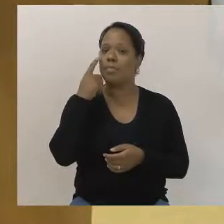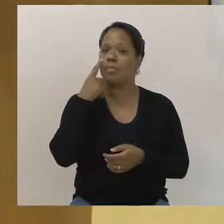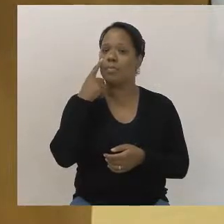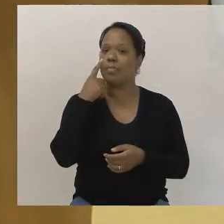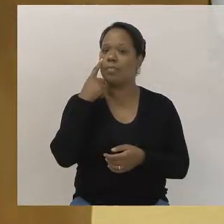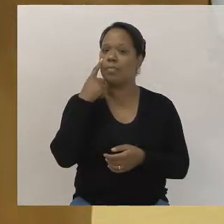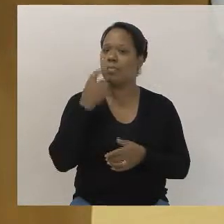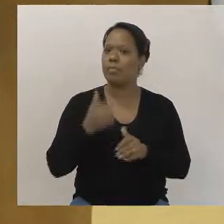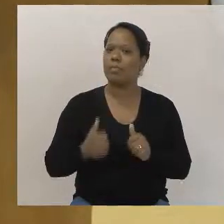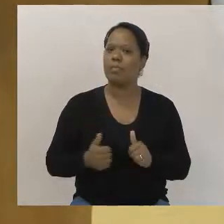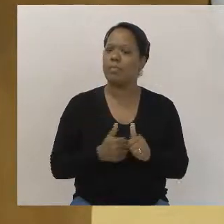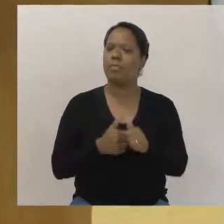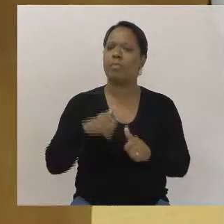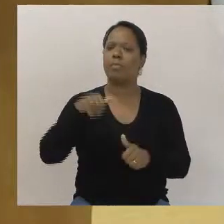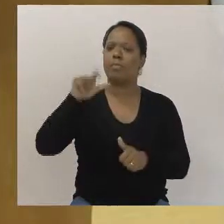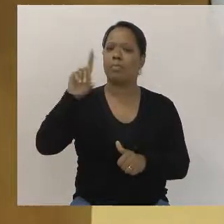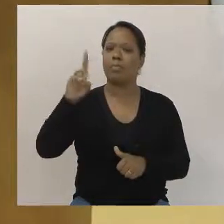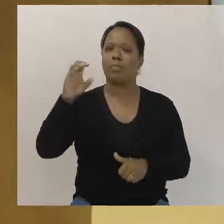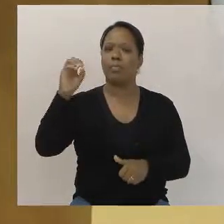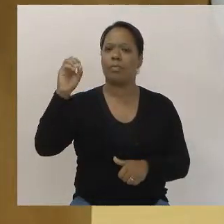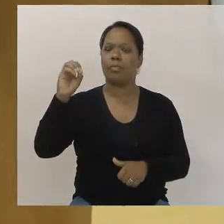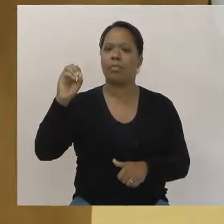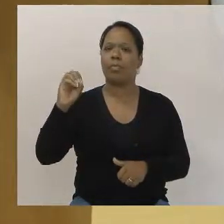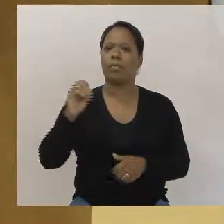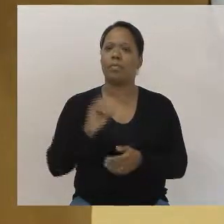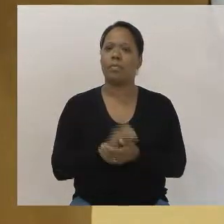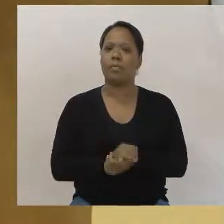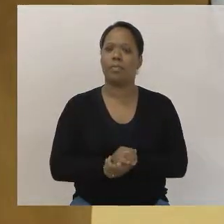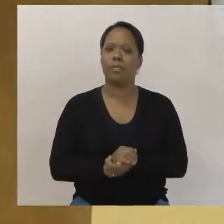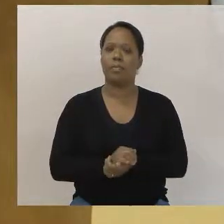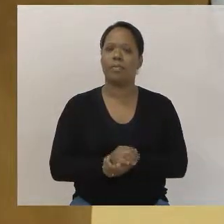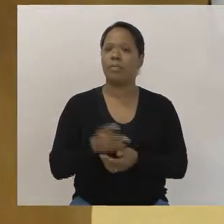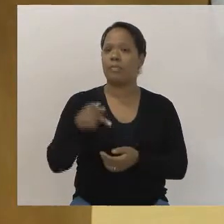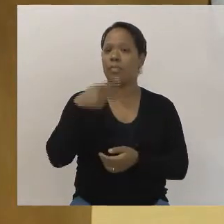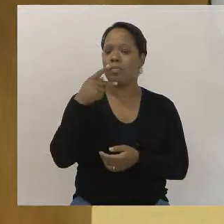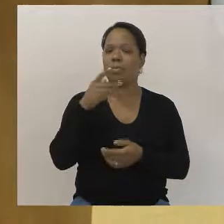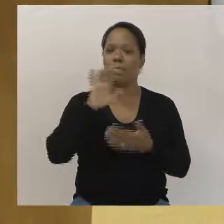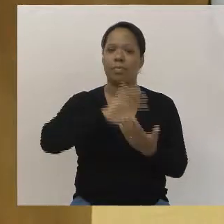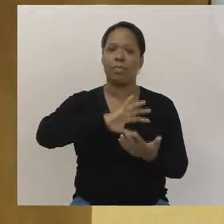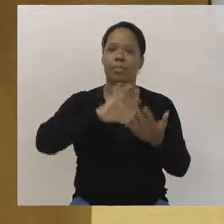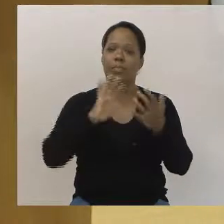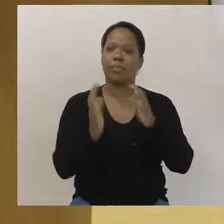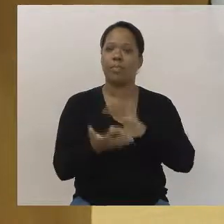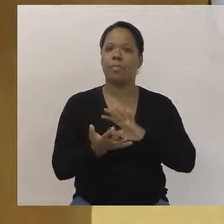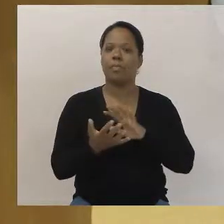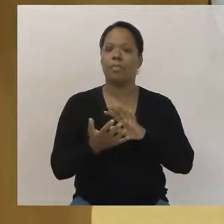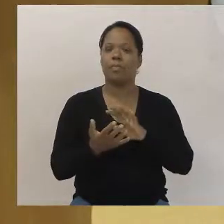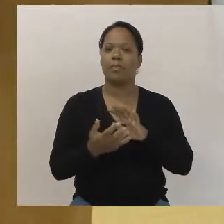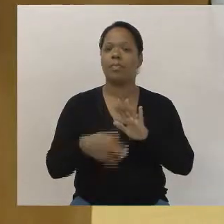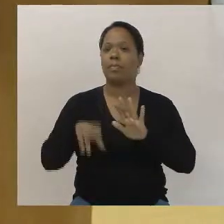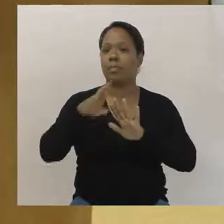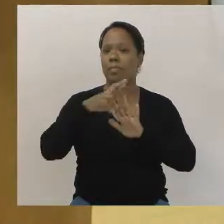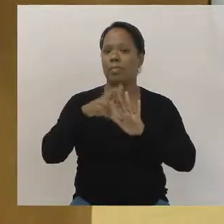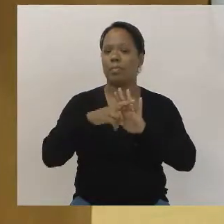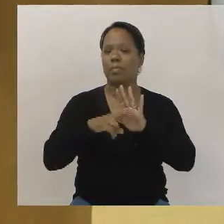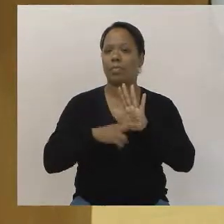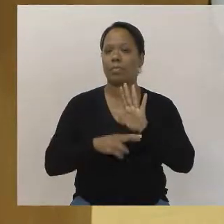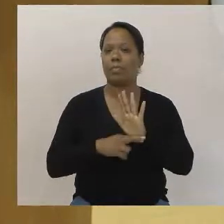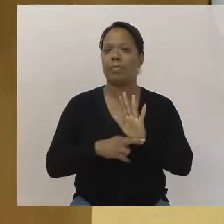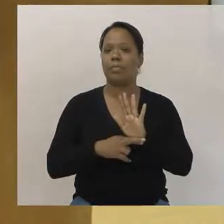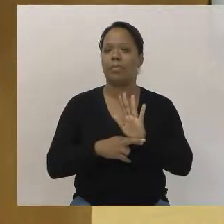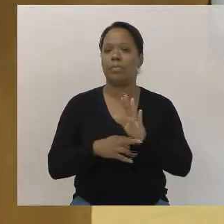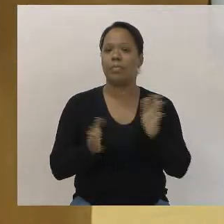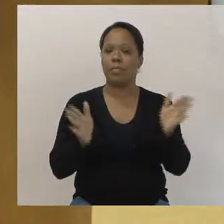eu tô companhia é de onde eu gostaria tude cnec falou se da reforma fundar a regularização fundiária